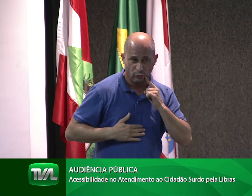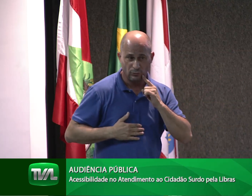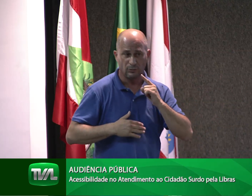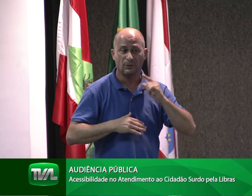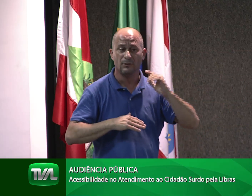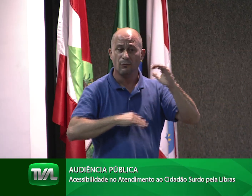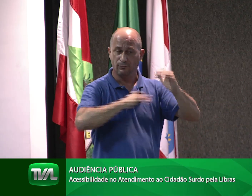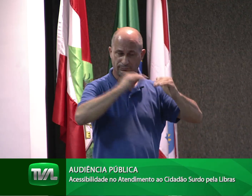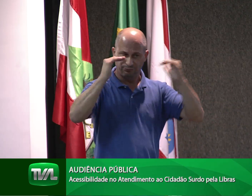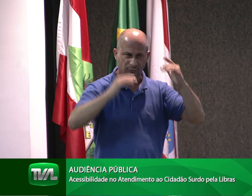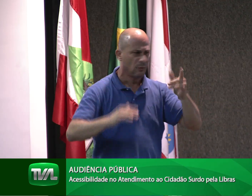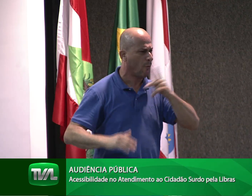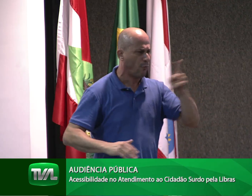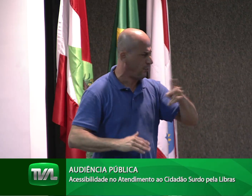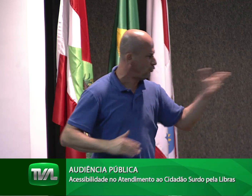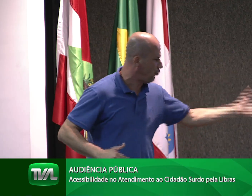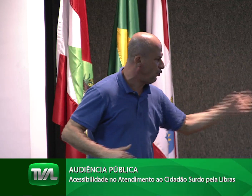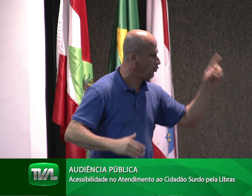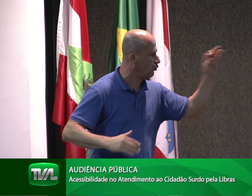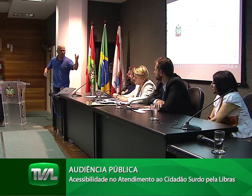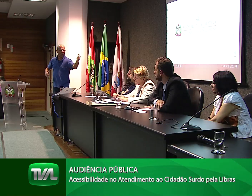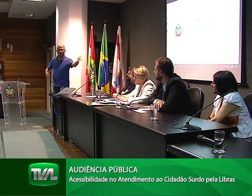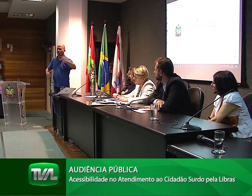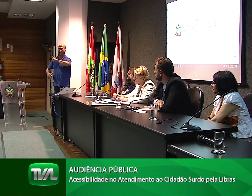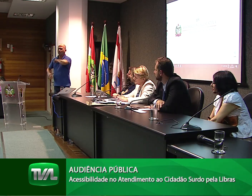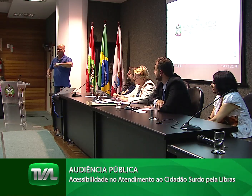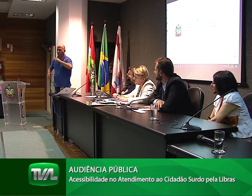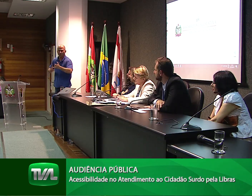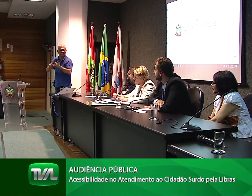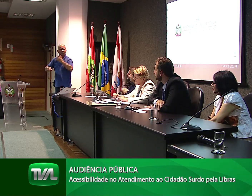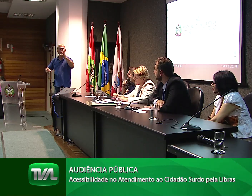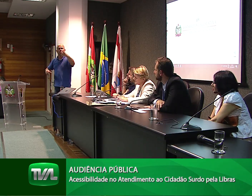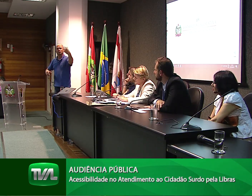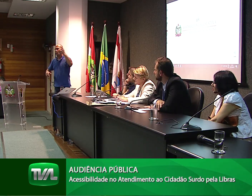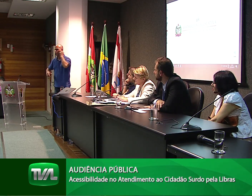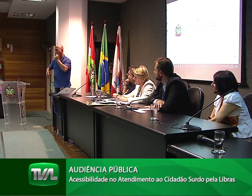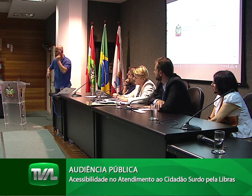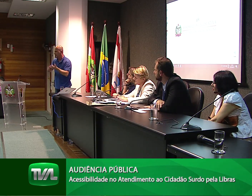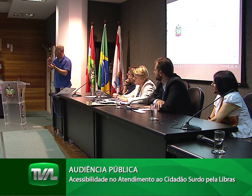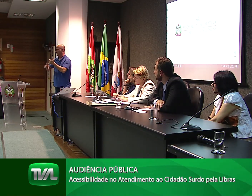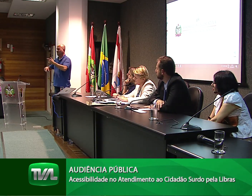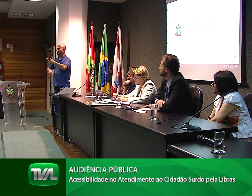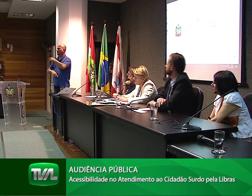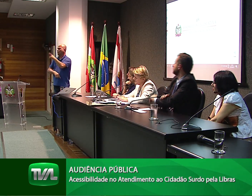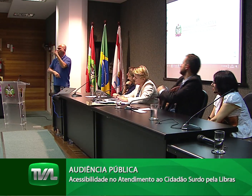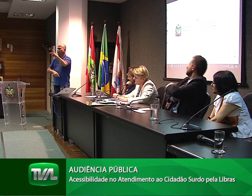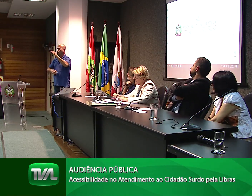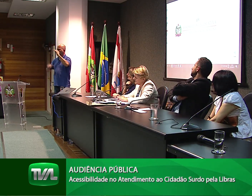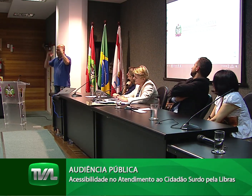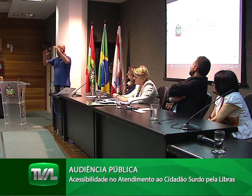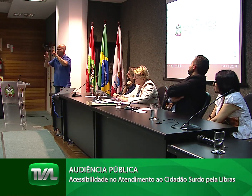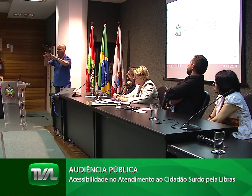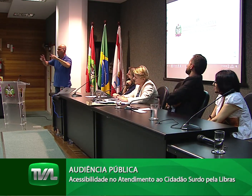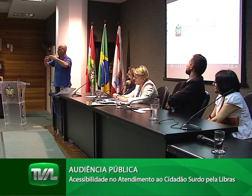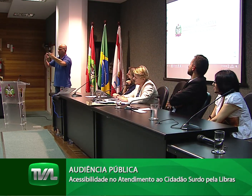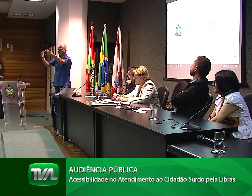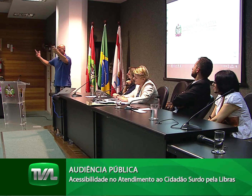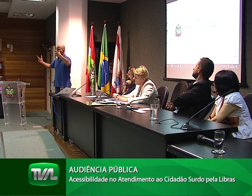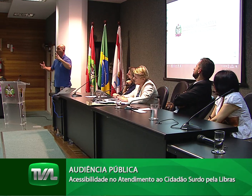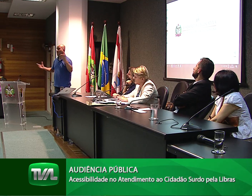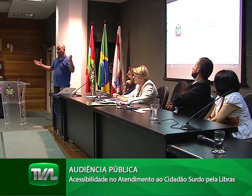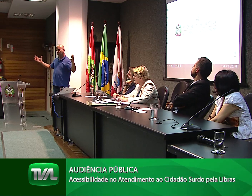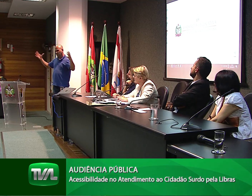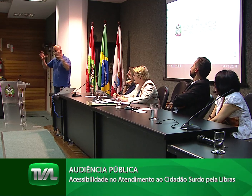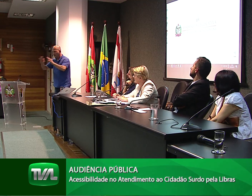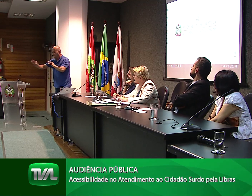surdos. Eu vou perguntar agora só aos surdos. Aqui, por exemplo, presente, professores, a presidente, a Ronice, que estava presente, esses